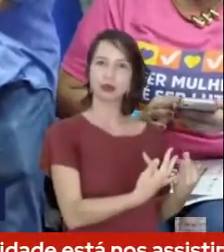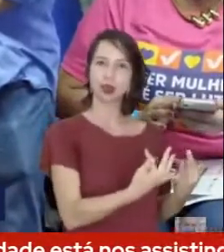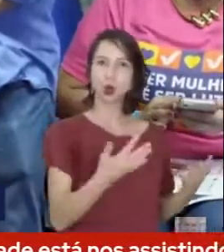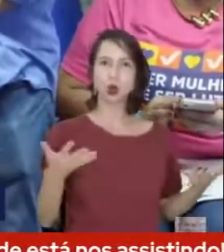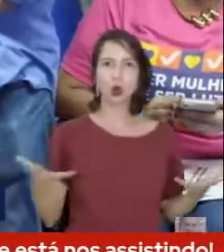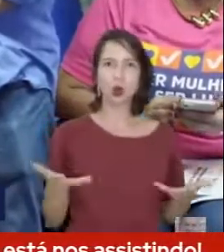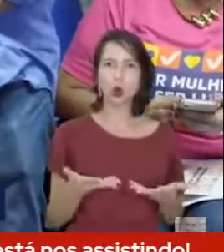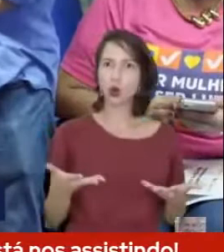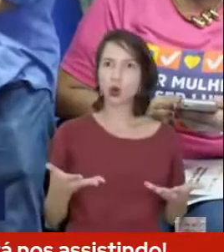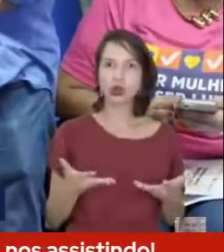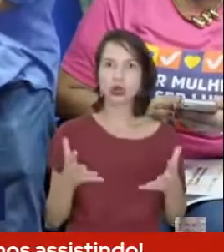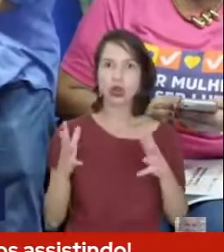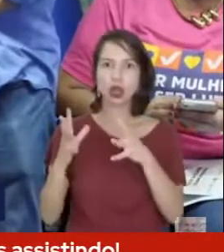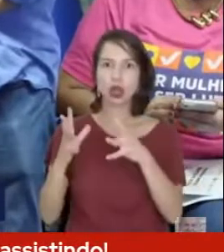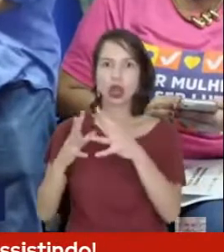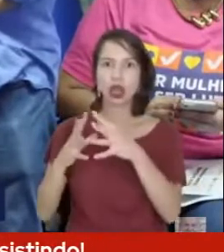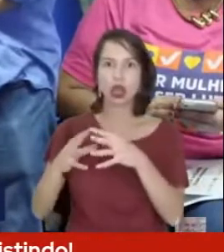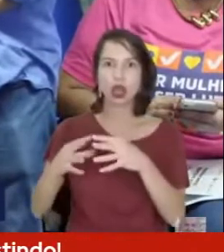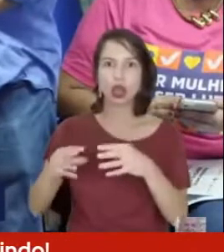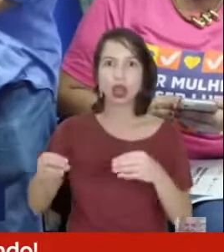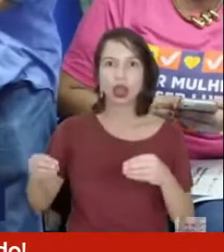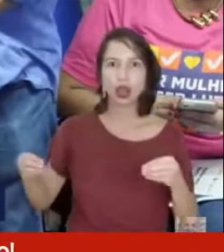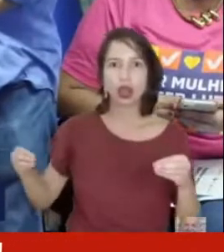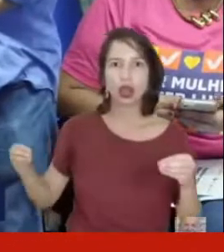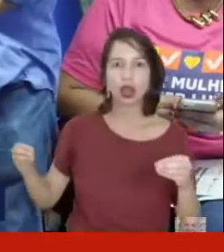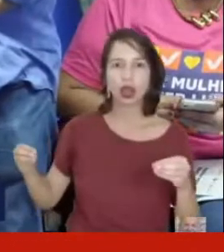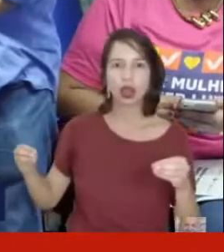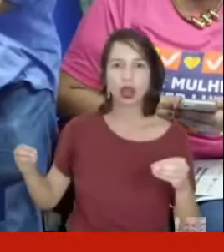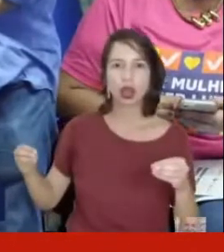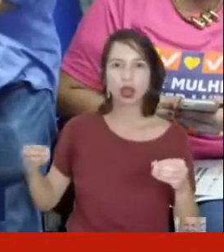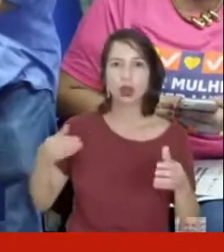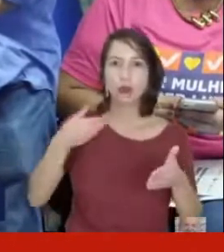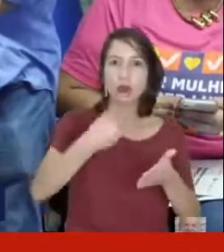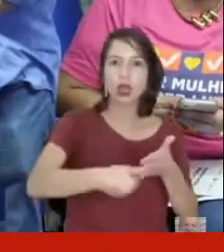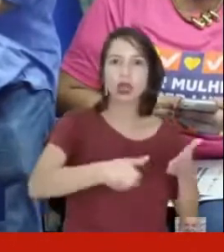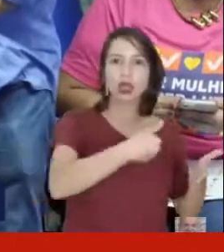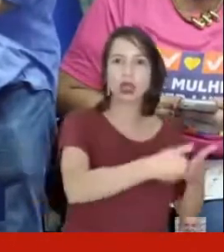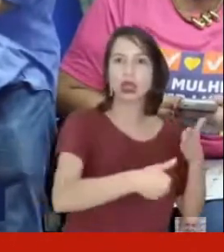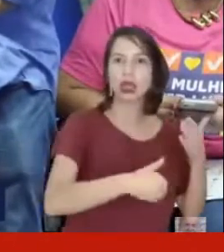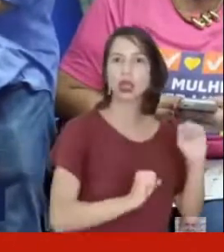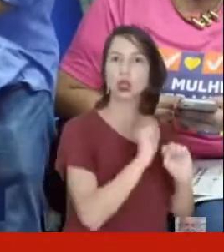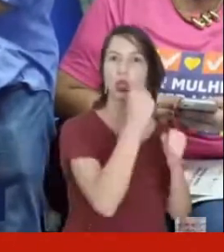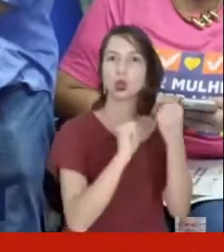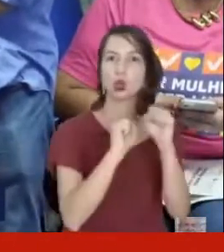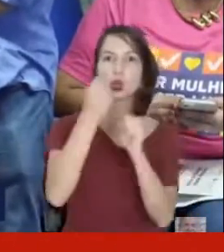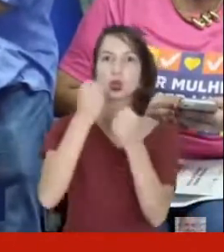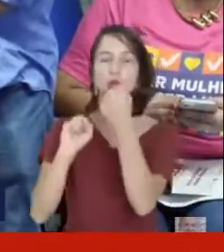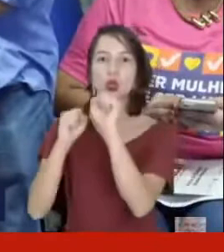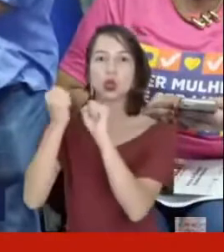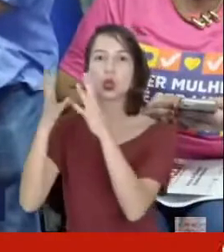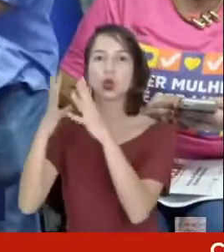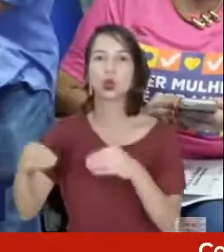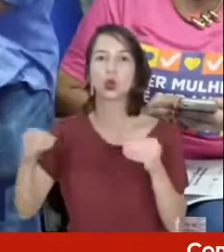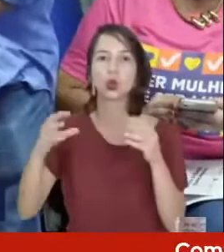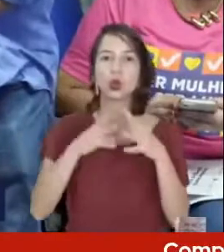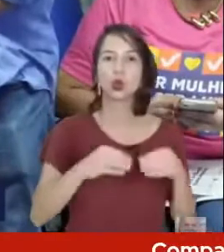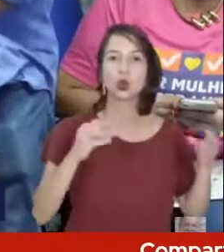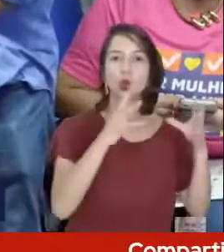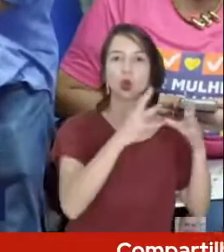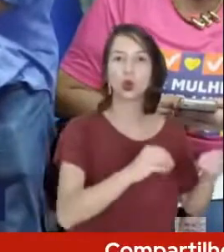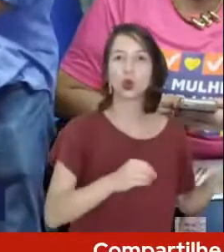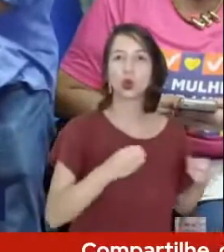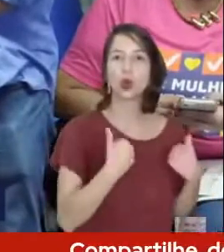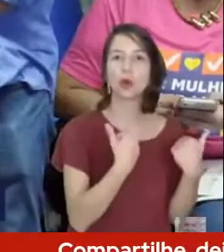isso. Perdemos grandes indústrias. Perdemos indústria com 1.000 trabalhadores, com